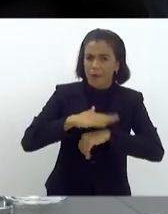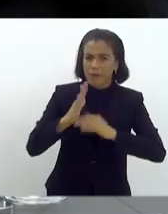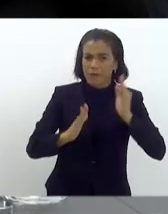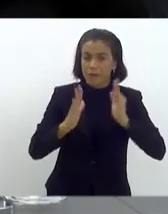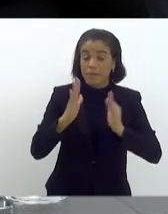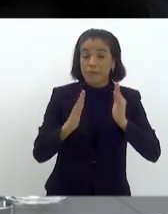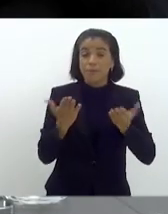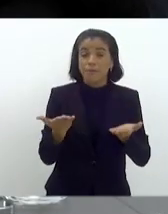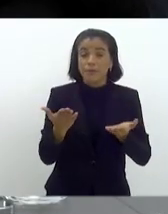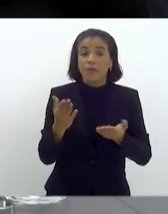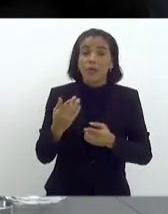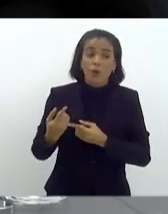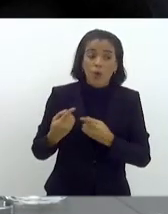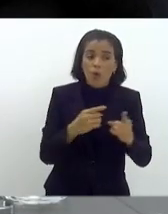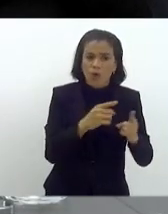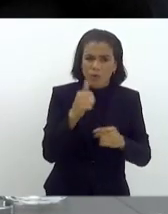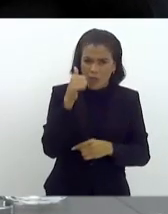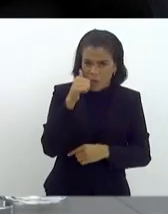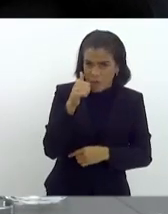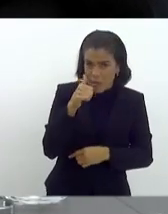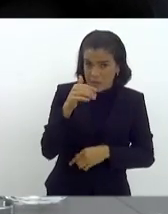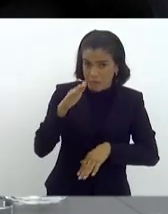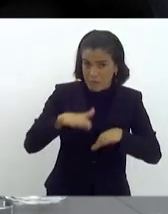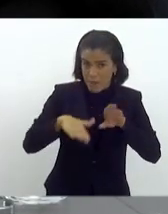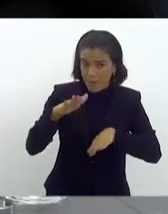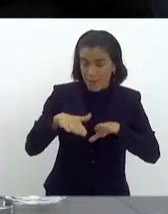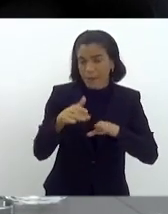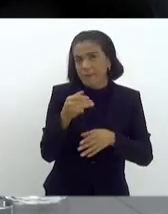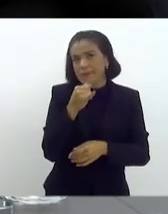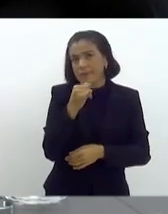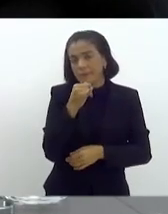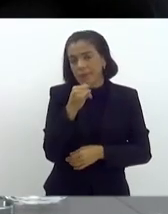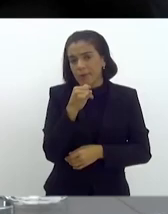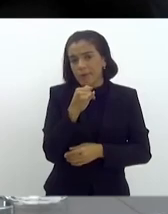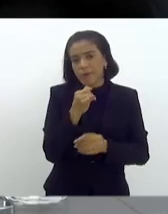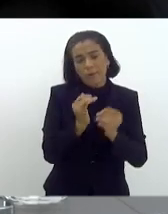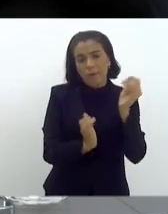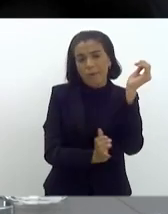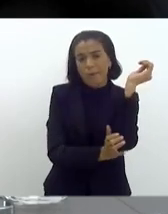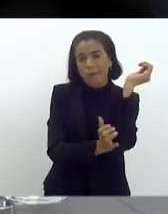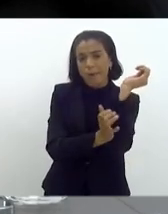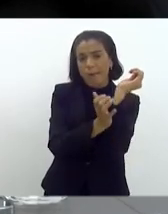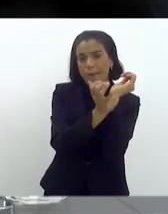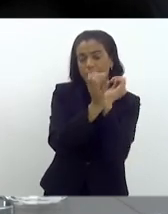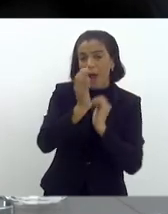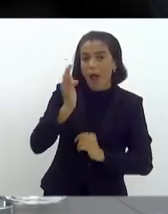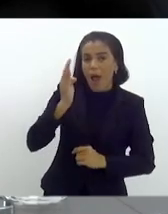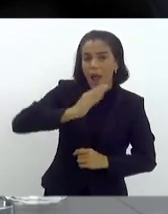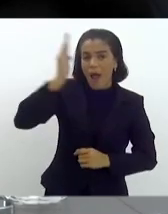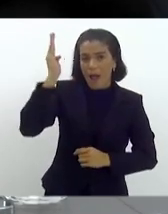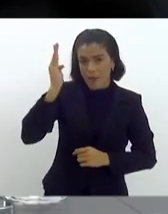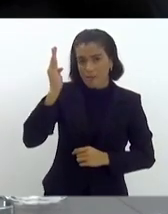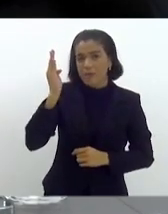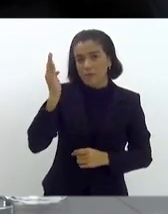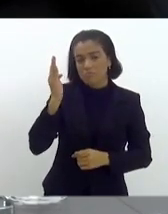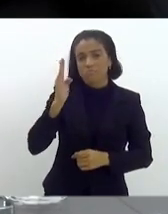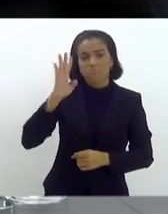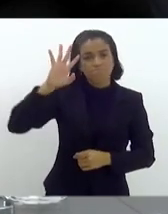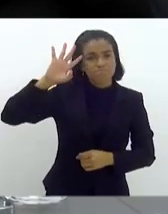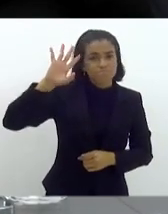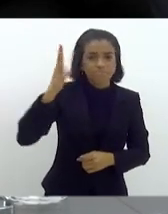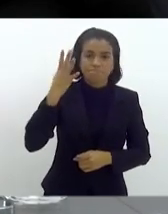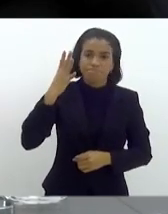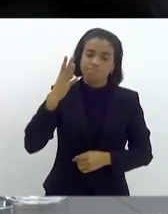esses delitos contra as mulheres não dependeriam de repente de uma tramitação mais célere para a gente garantir um resultado mais